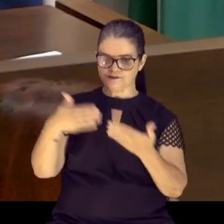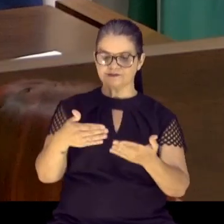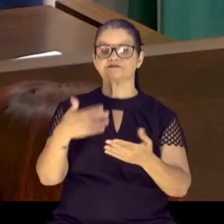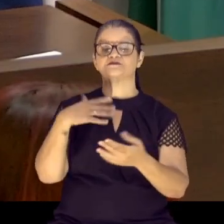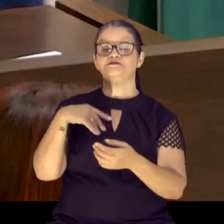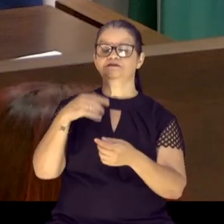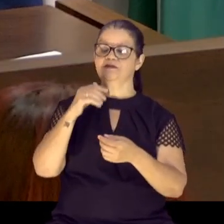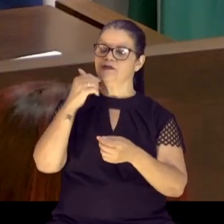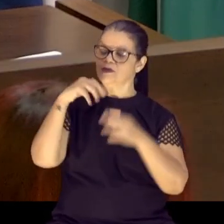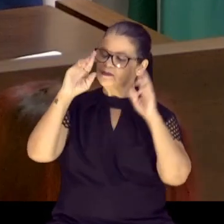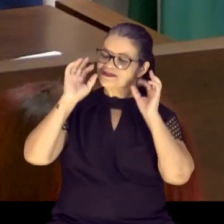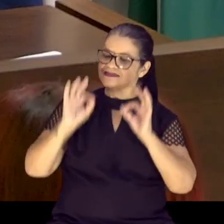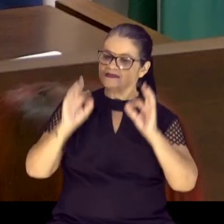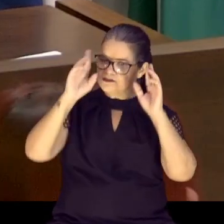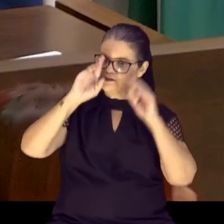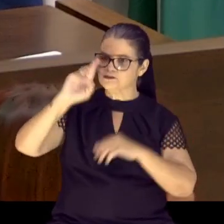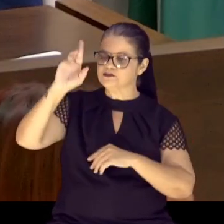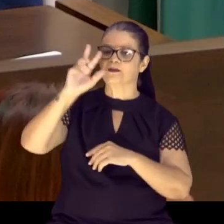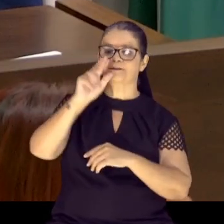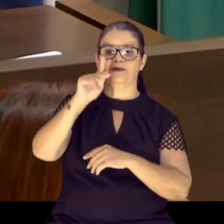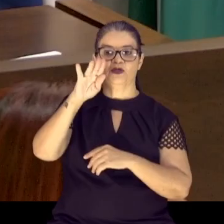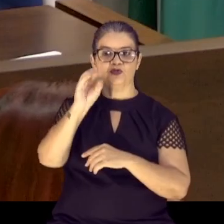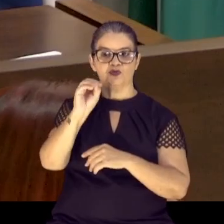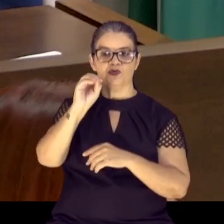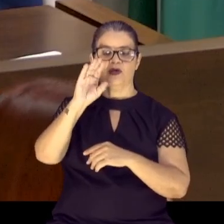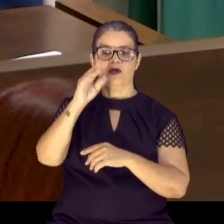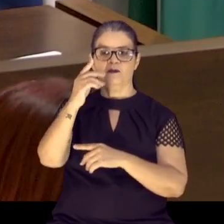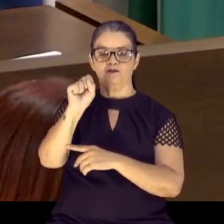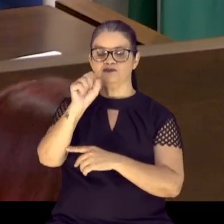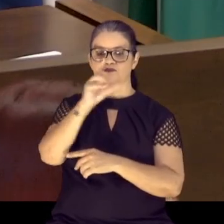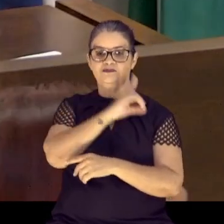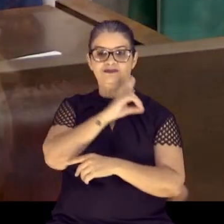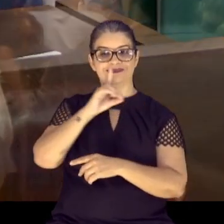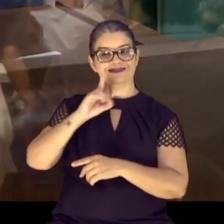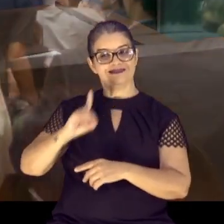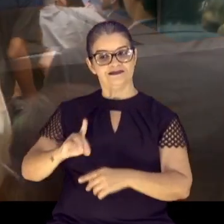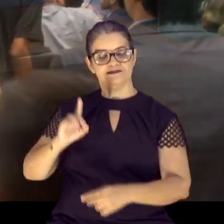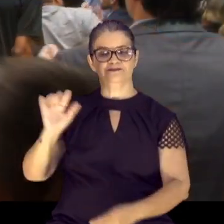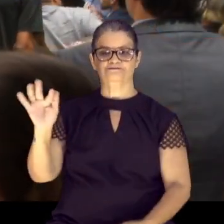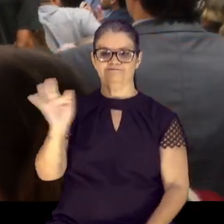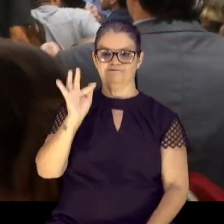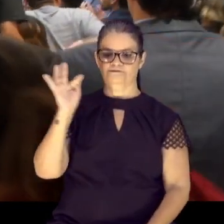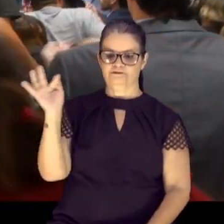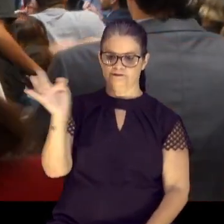Convidamos o excelentíssimo senhor Pedro Campos, deputado federal.